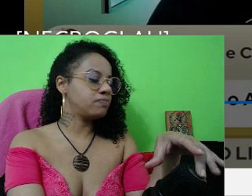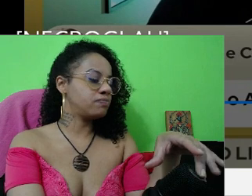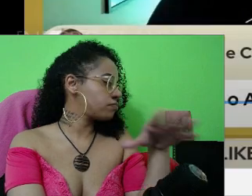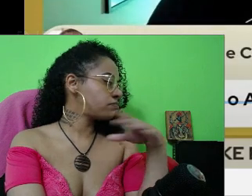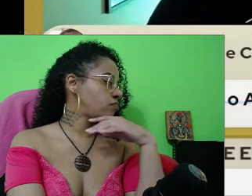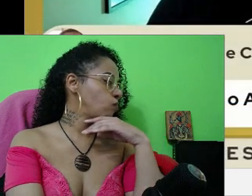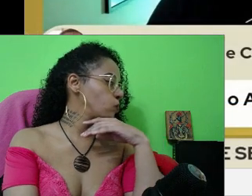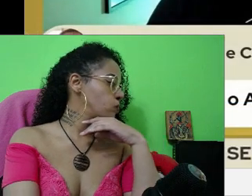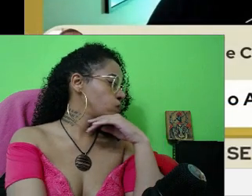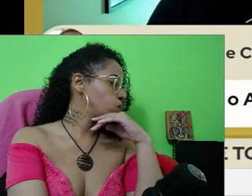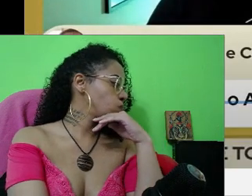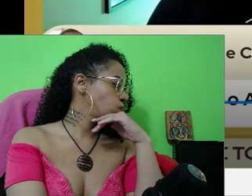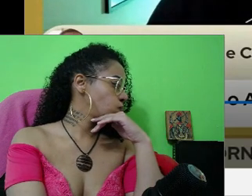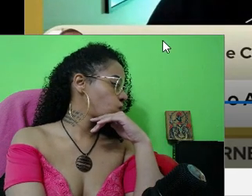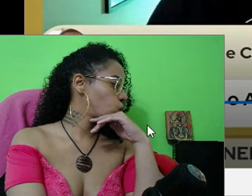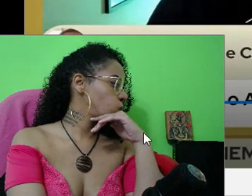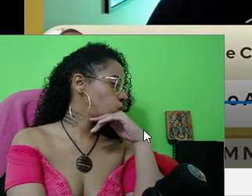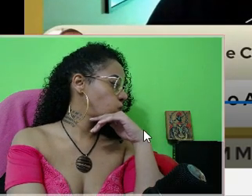né